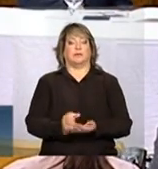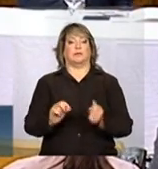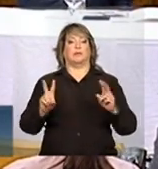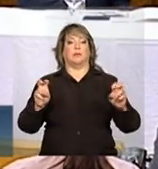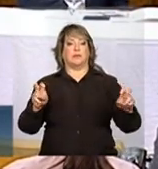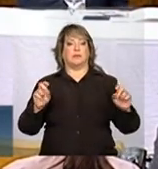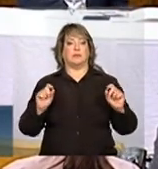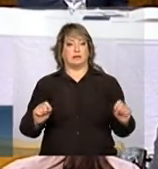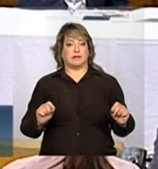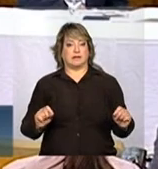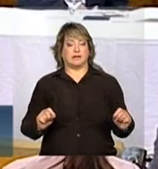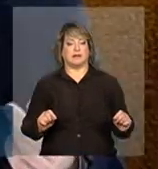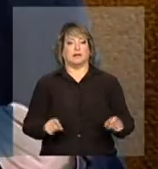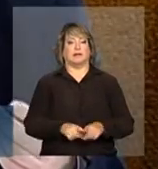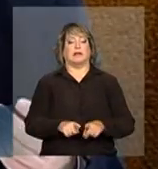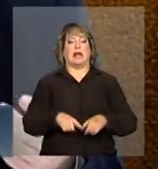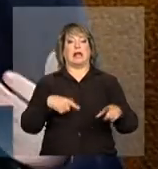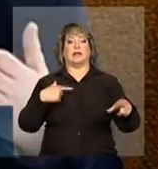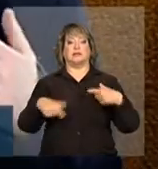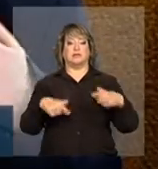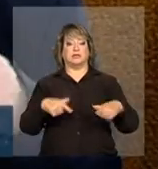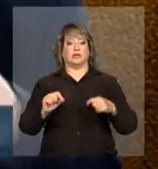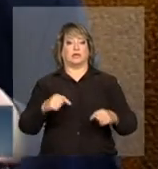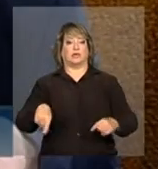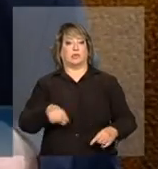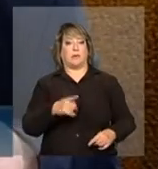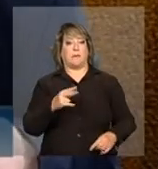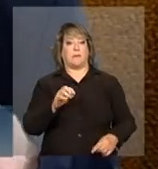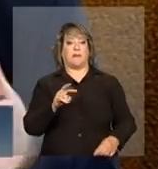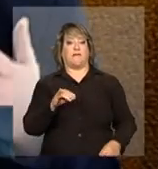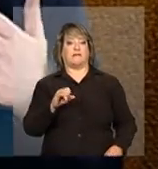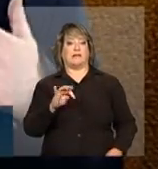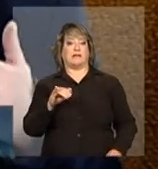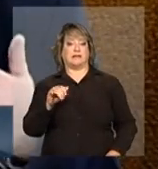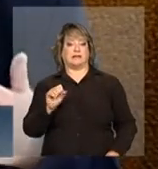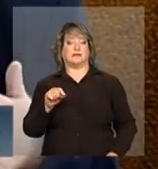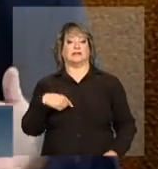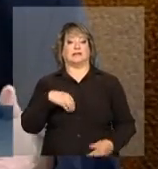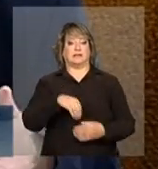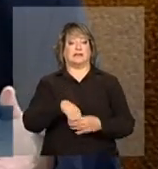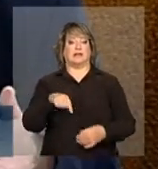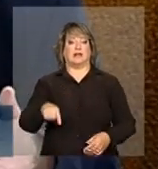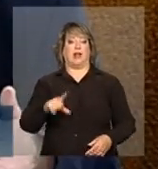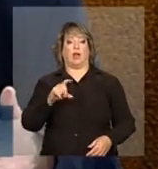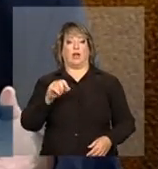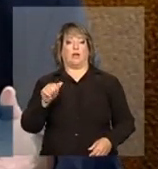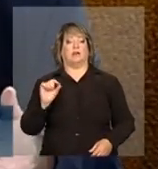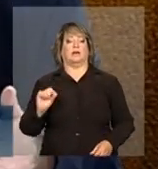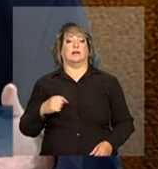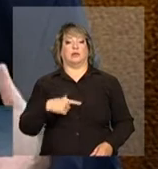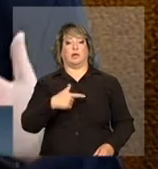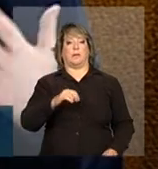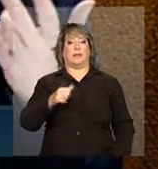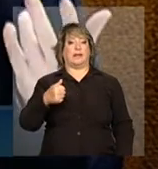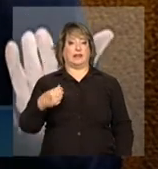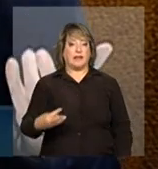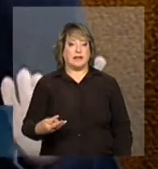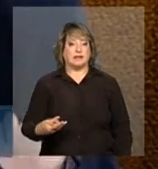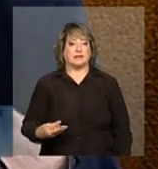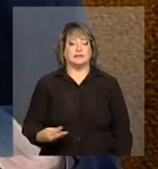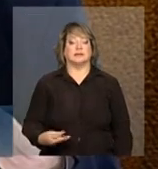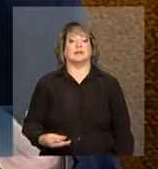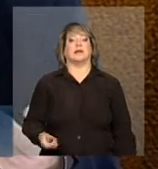temas e das ações previstas que estavam previstas na LOA 2013, para que elas